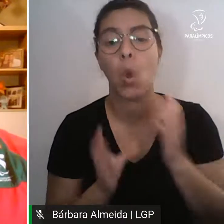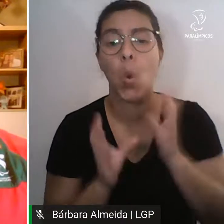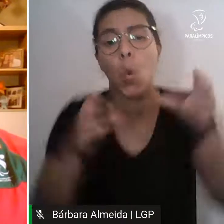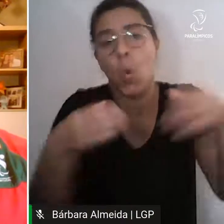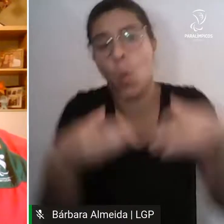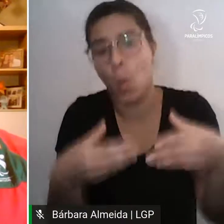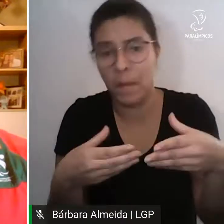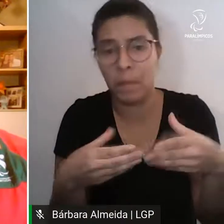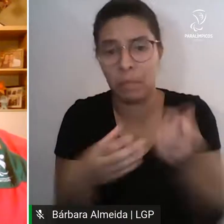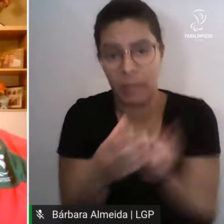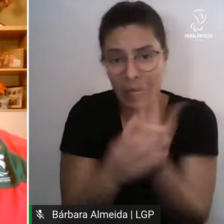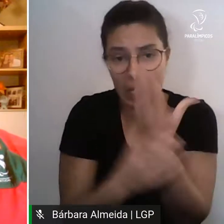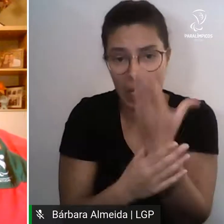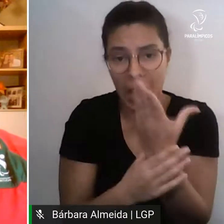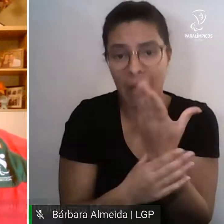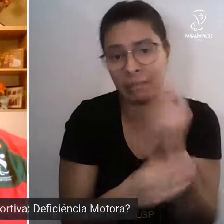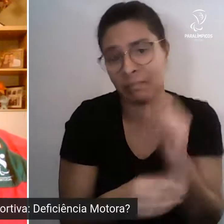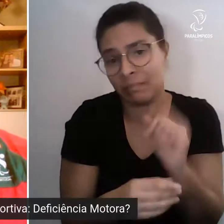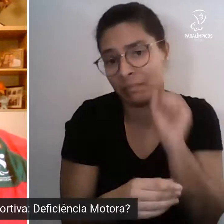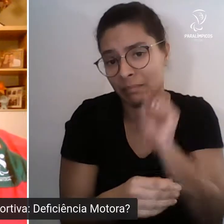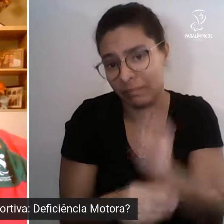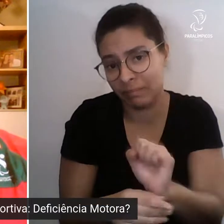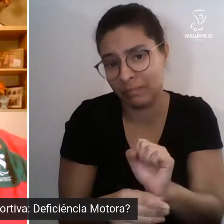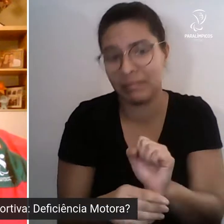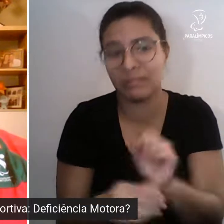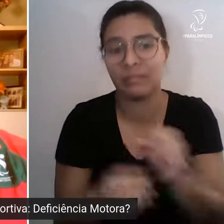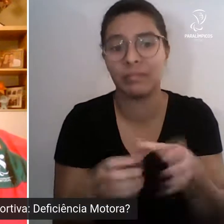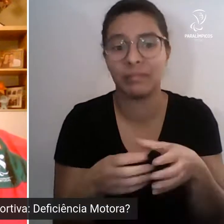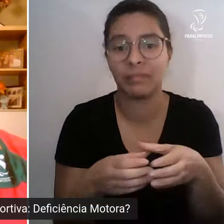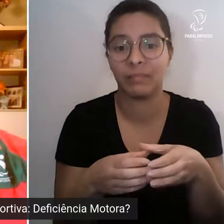no Rios Pais, que também teve